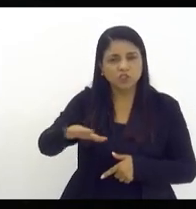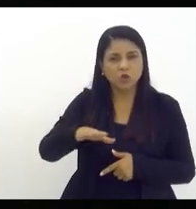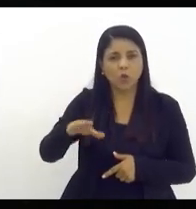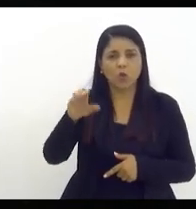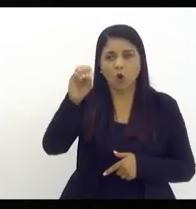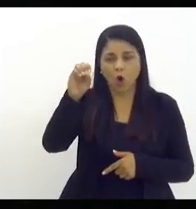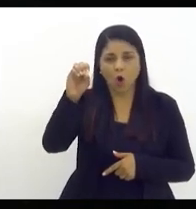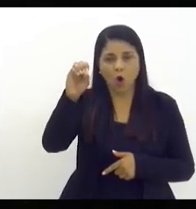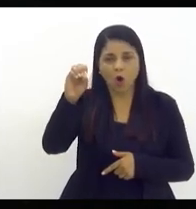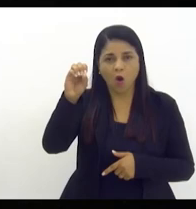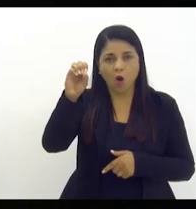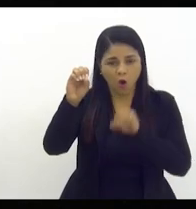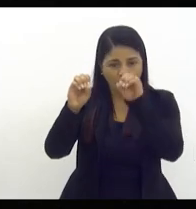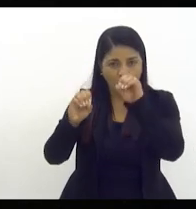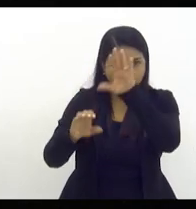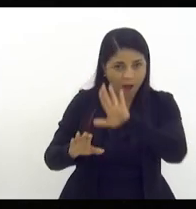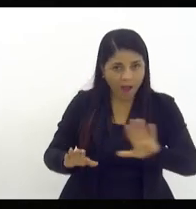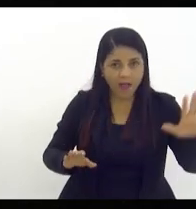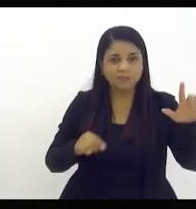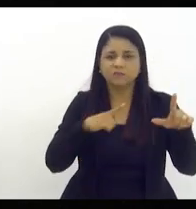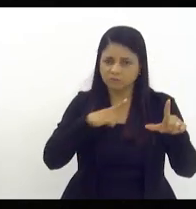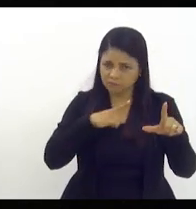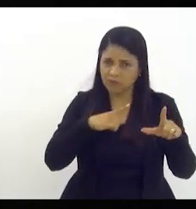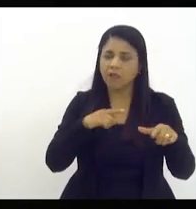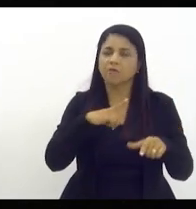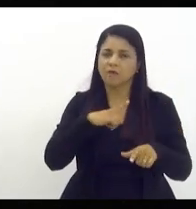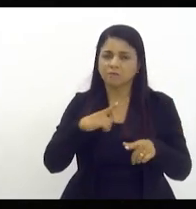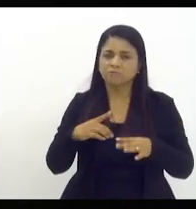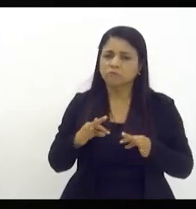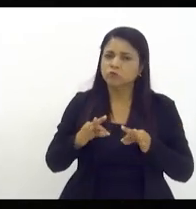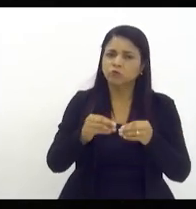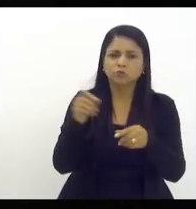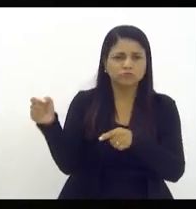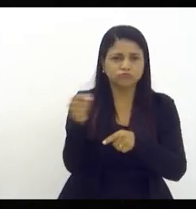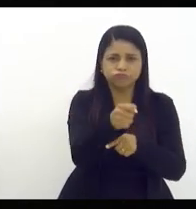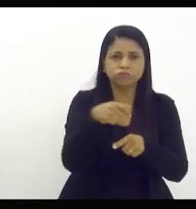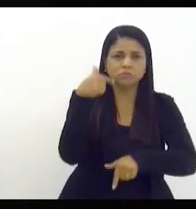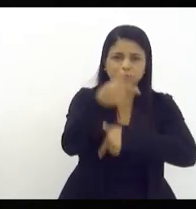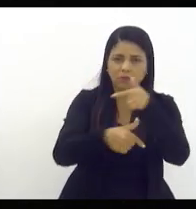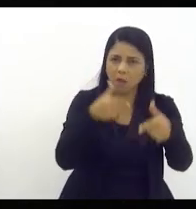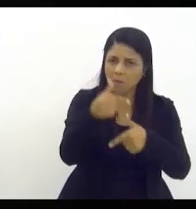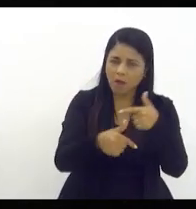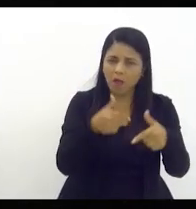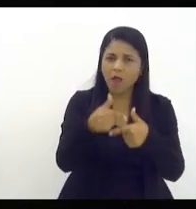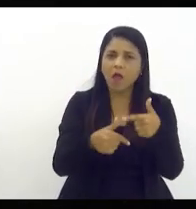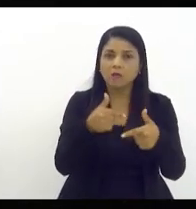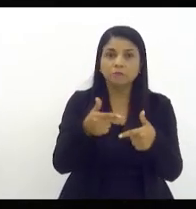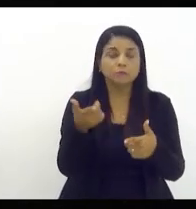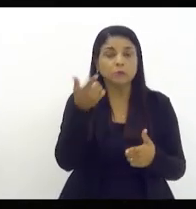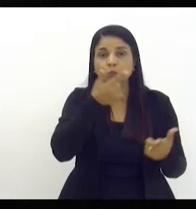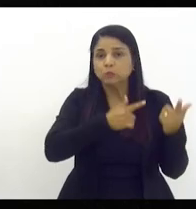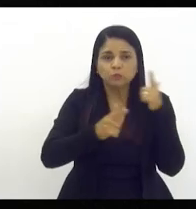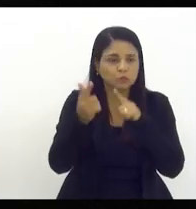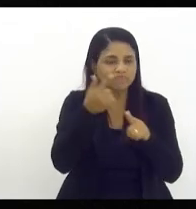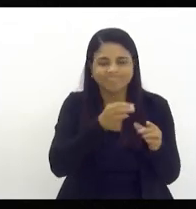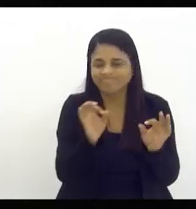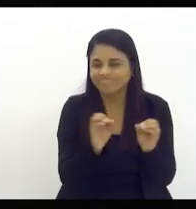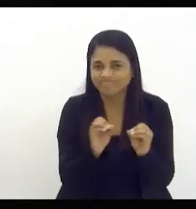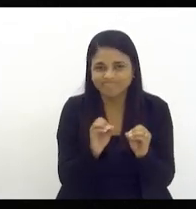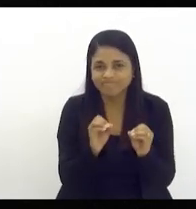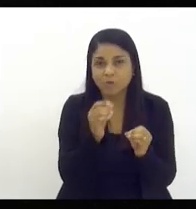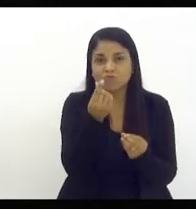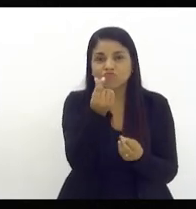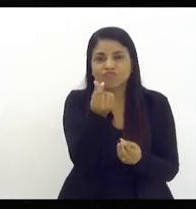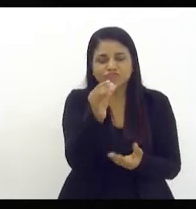trabalhadoras, que também fazem do seu sustento esse exercício, e que não consegue ter minimamente